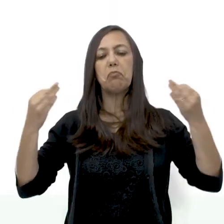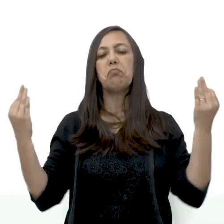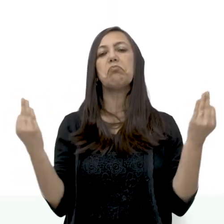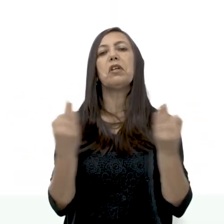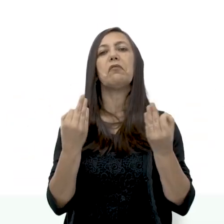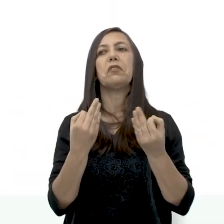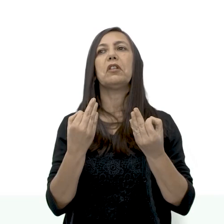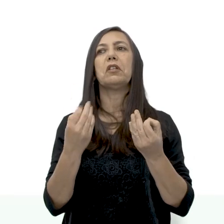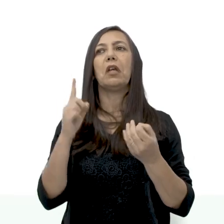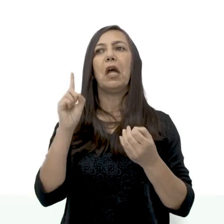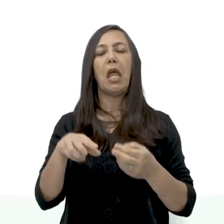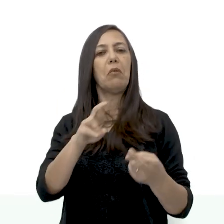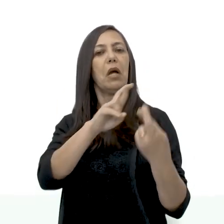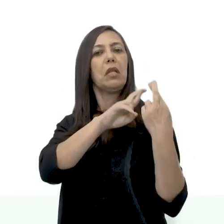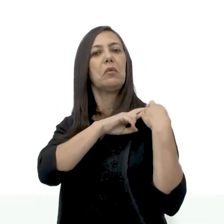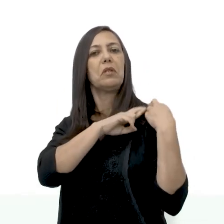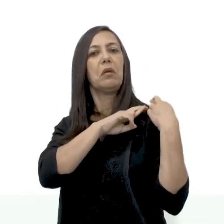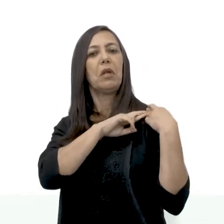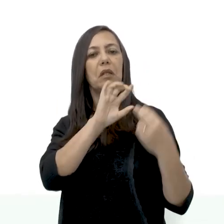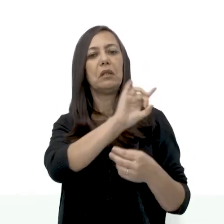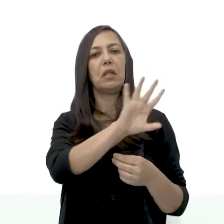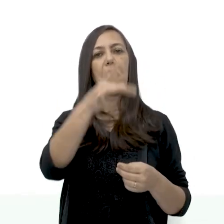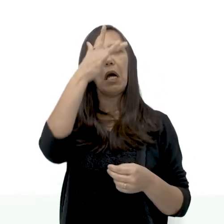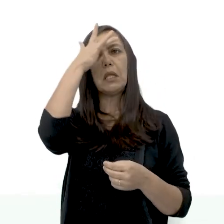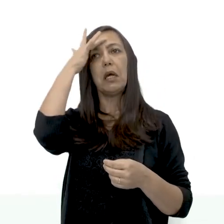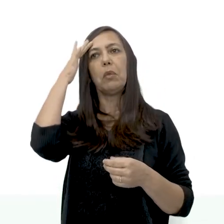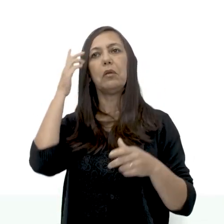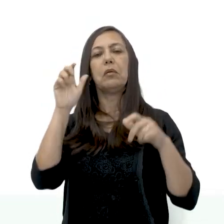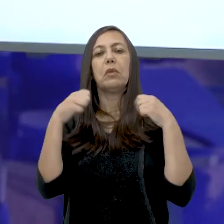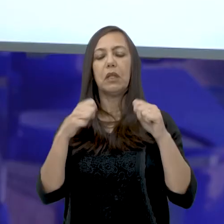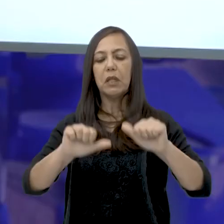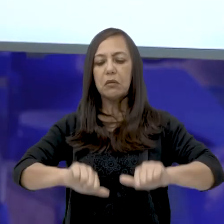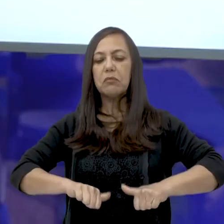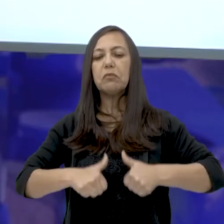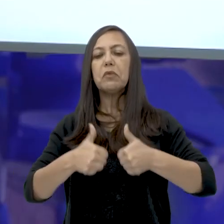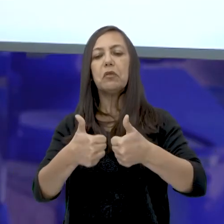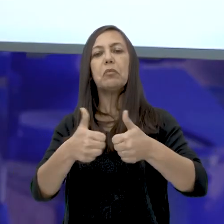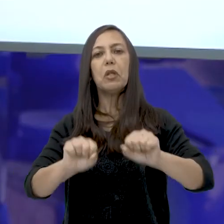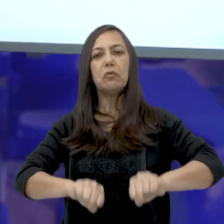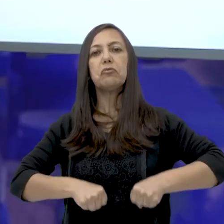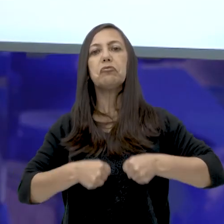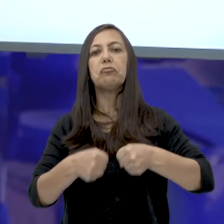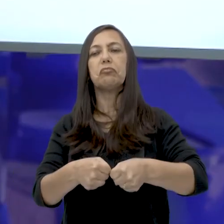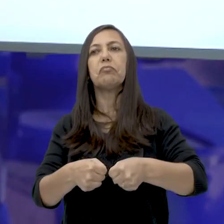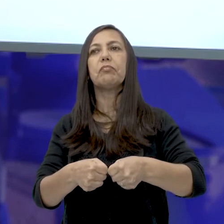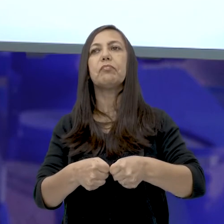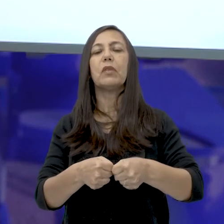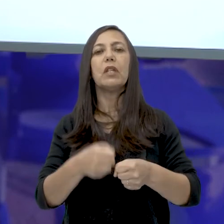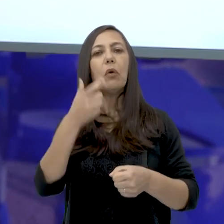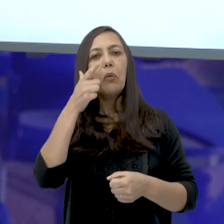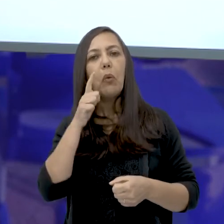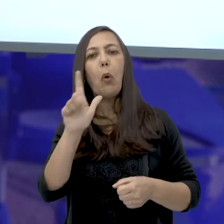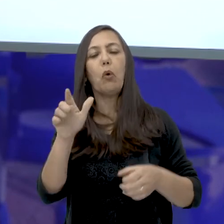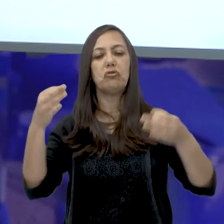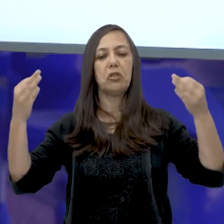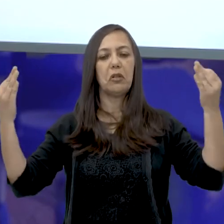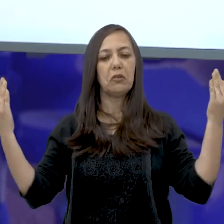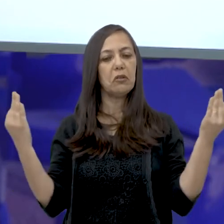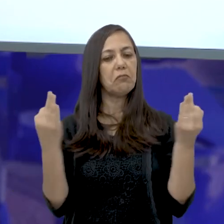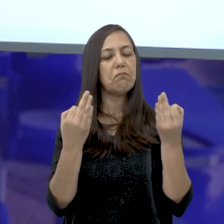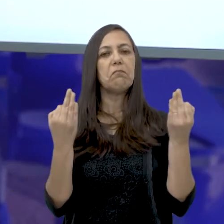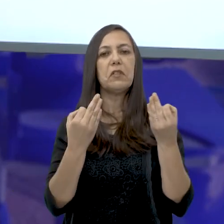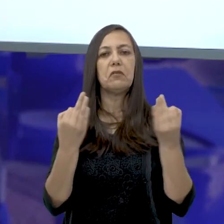se não houver vida após a morte, a crença em Alá, que é o Deus, né? Que é Deus para eles,